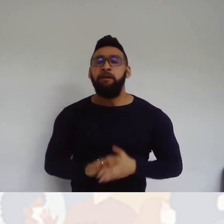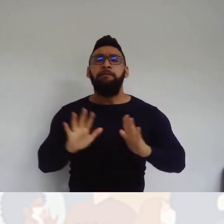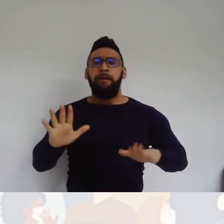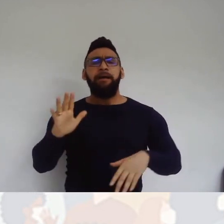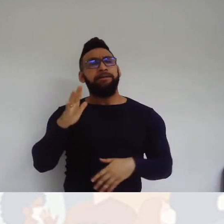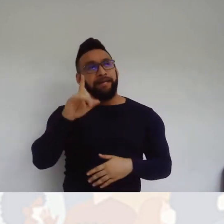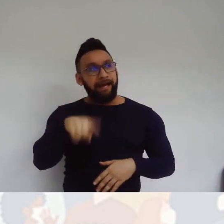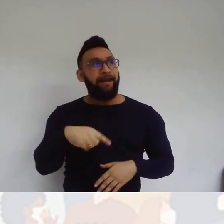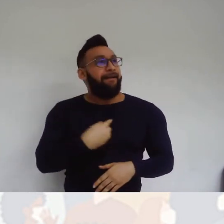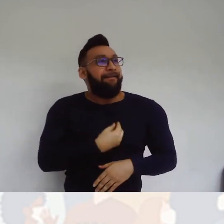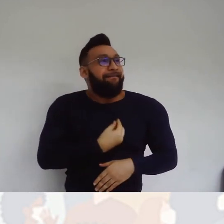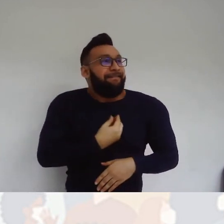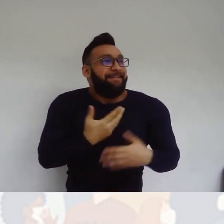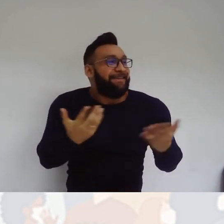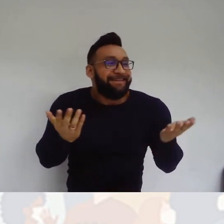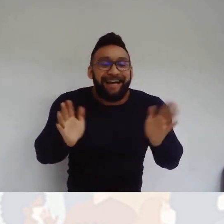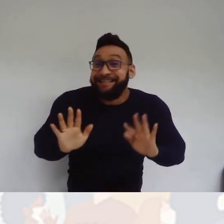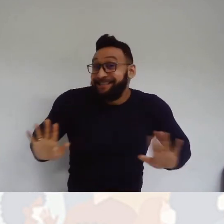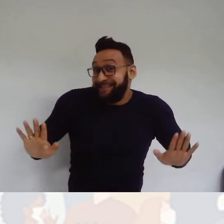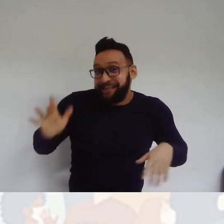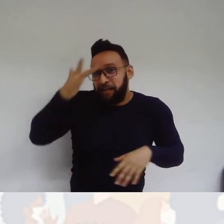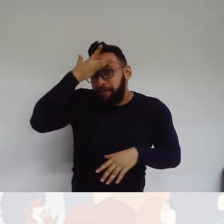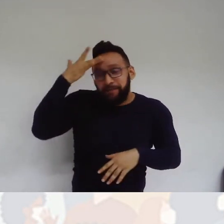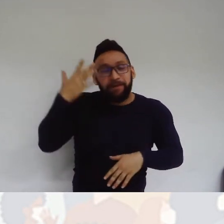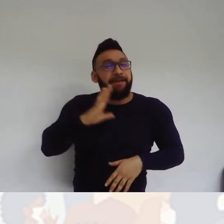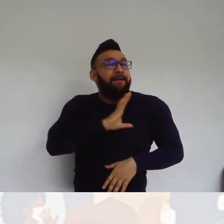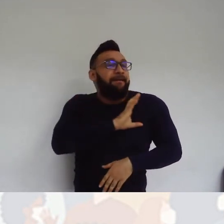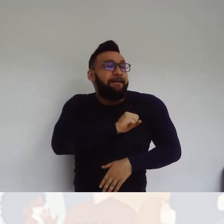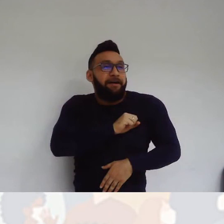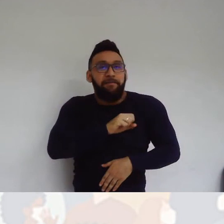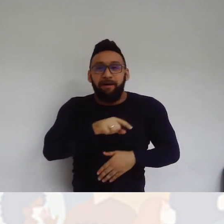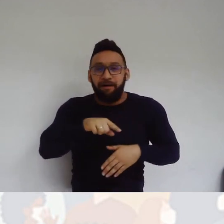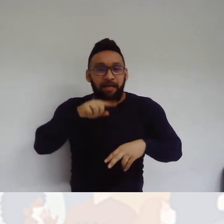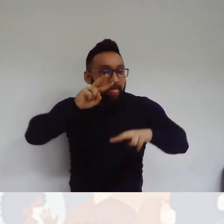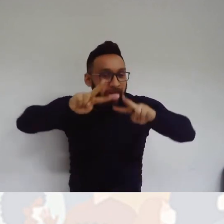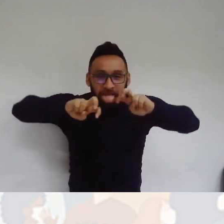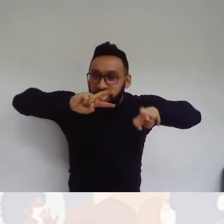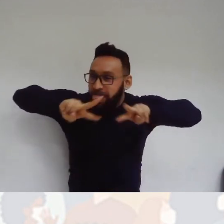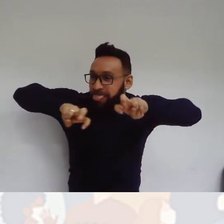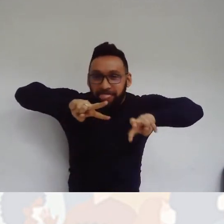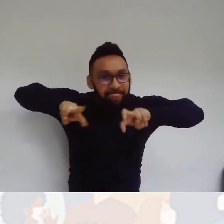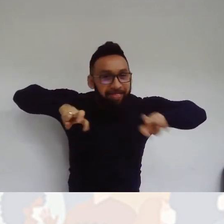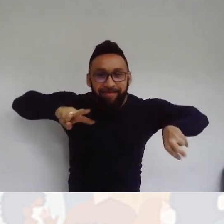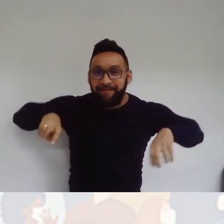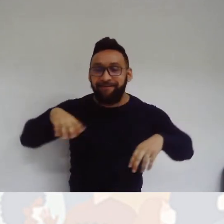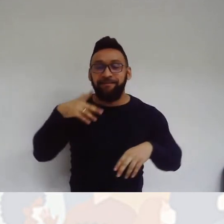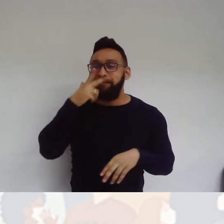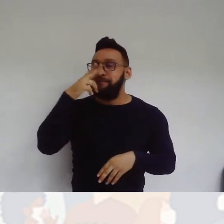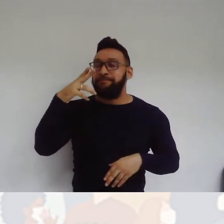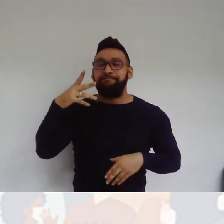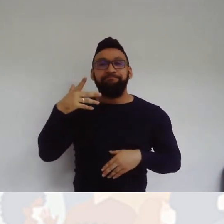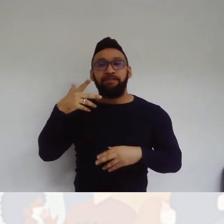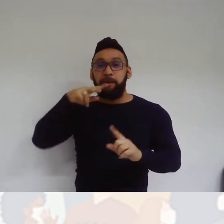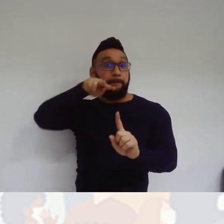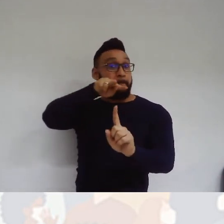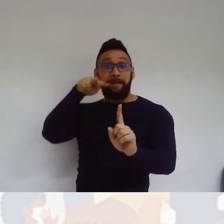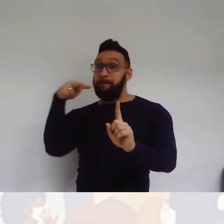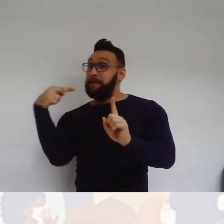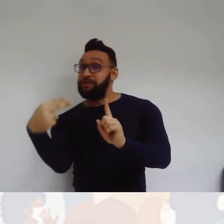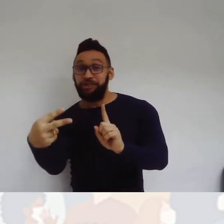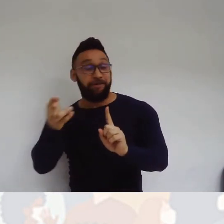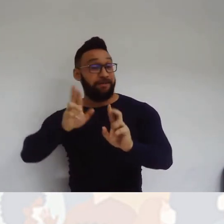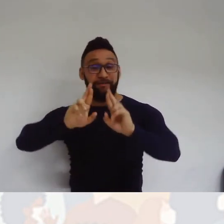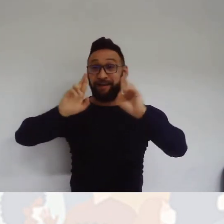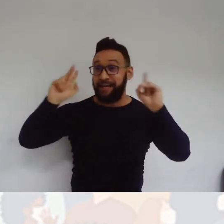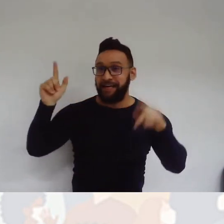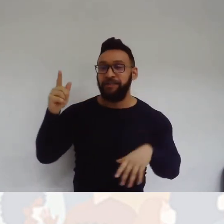de quem estuda, de quem gosta de estudar, é provocar outros sentidos, tentar fazer com que as